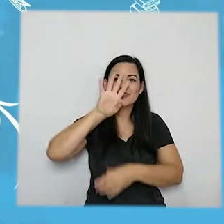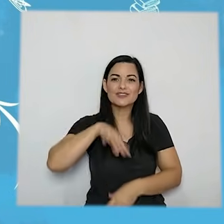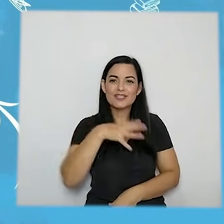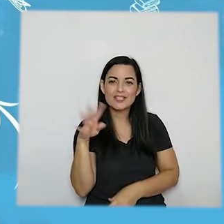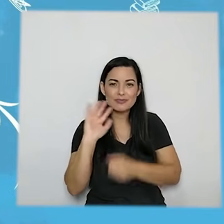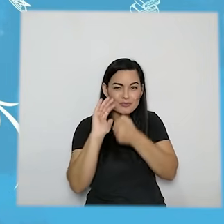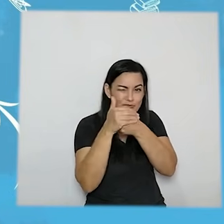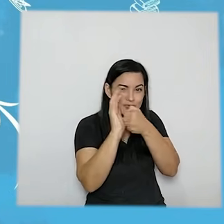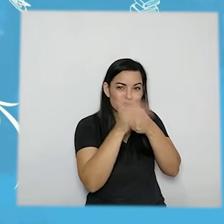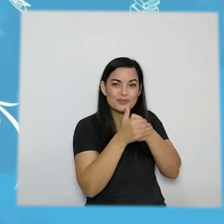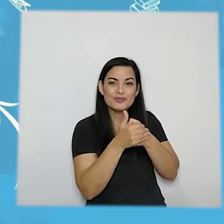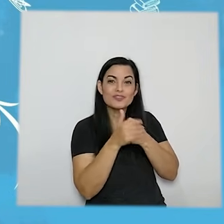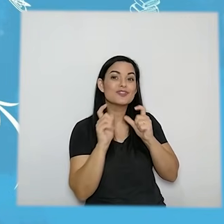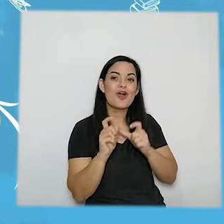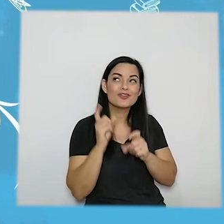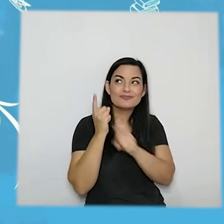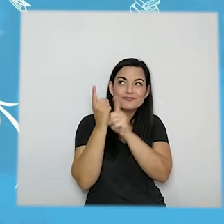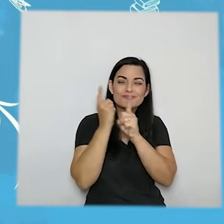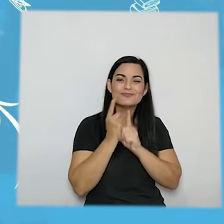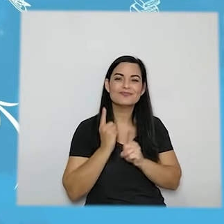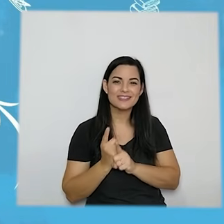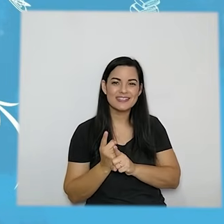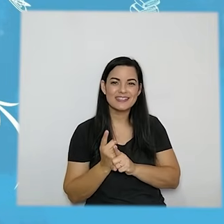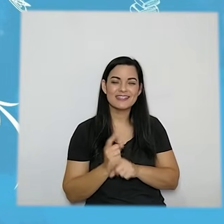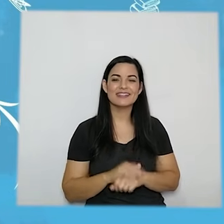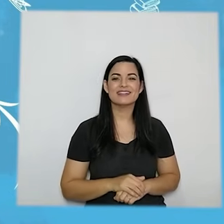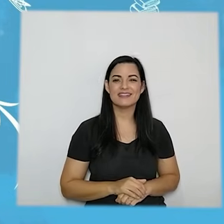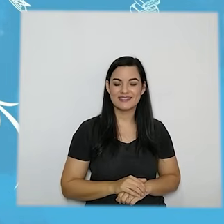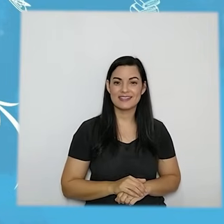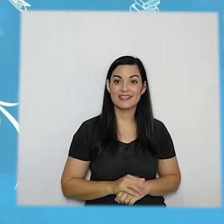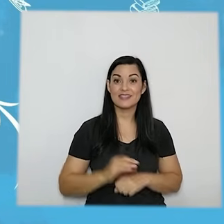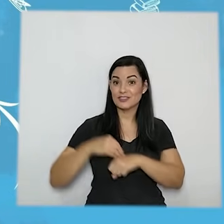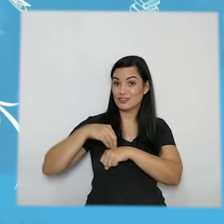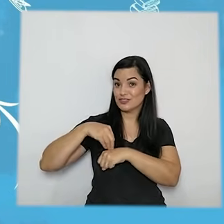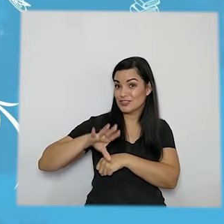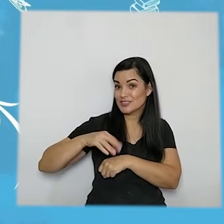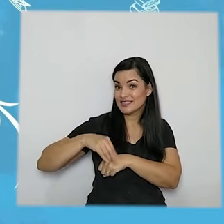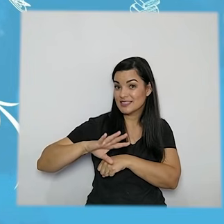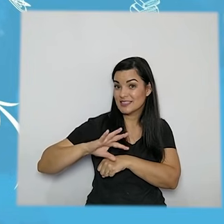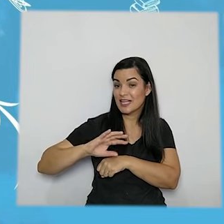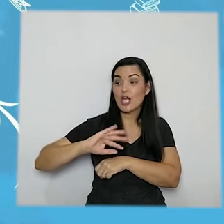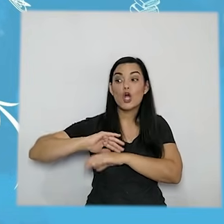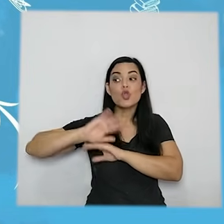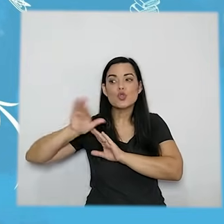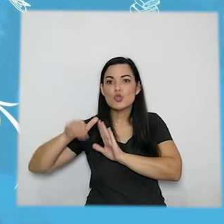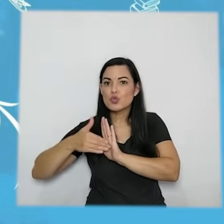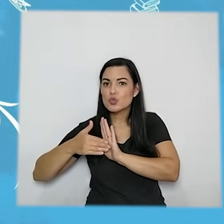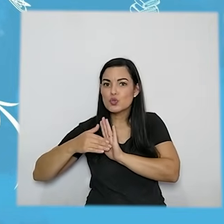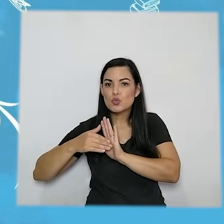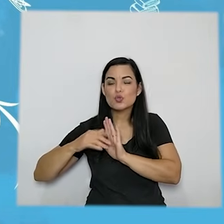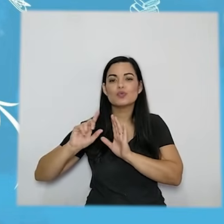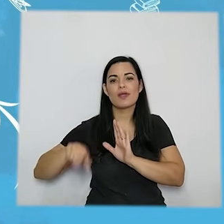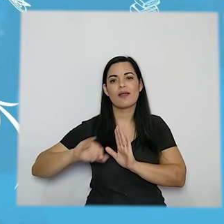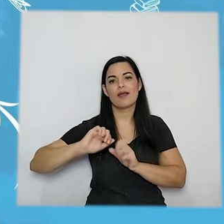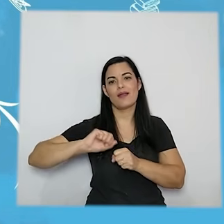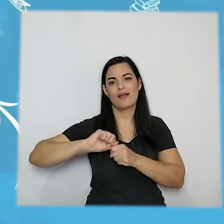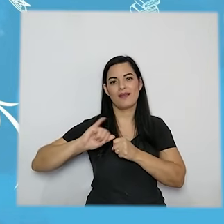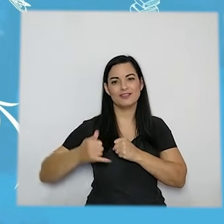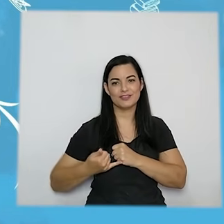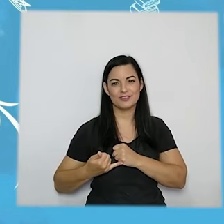aí no nosso diagrama. Essas palavras, já dou a dica para vocês, são